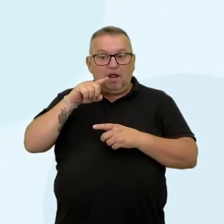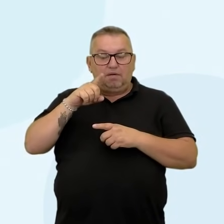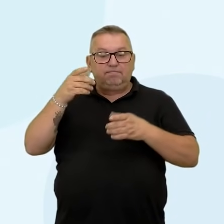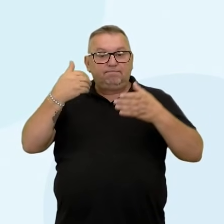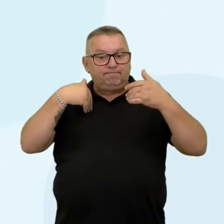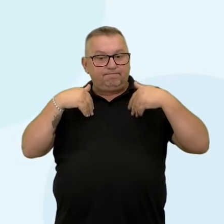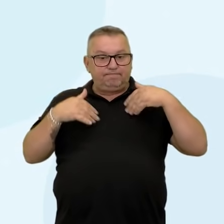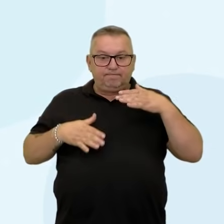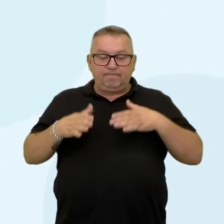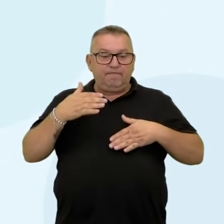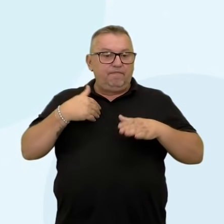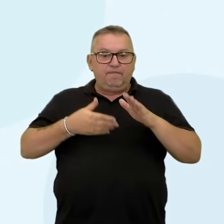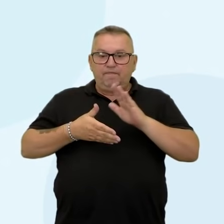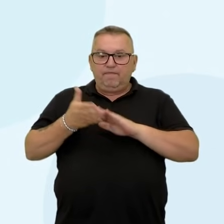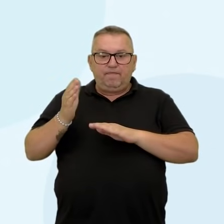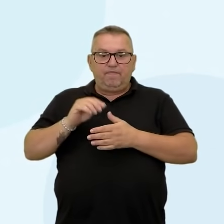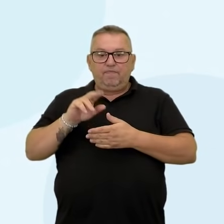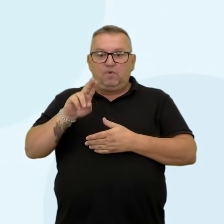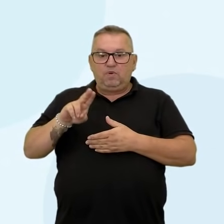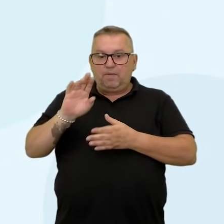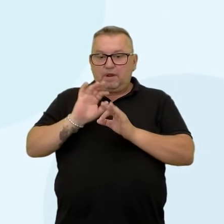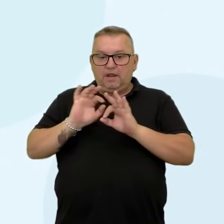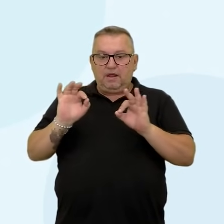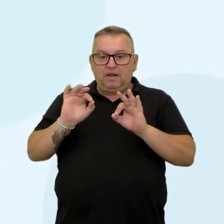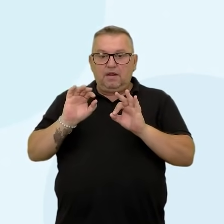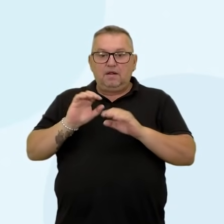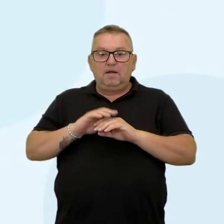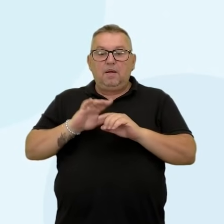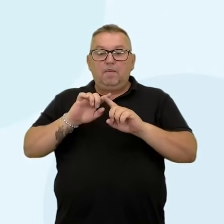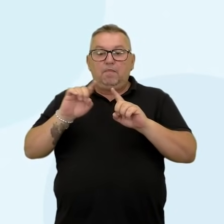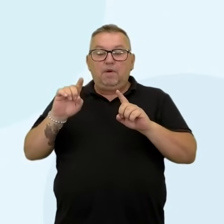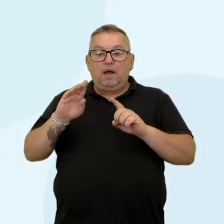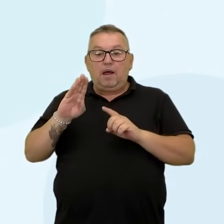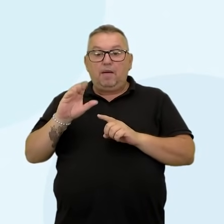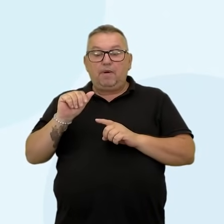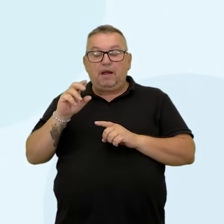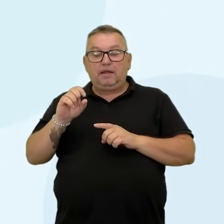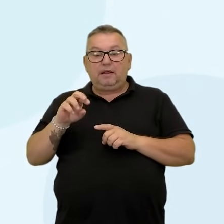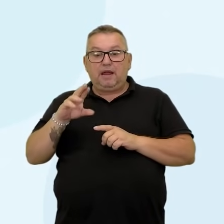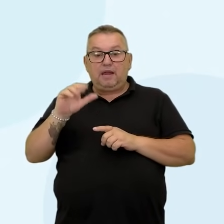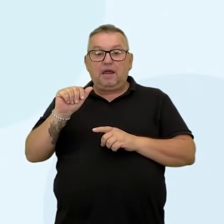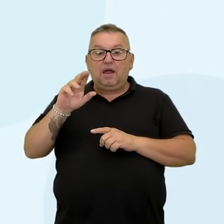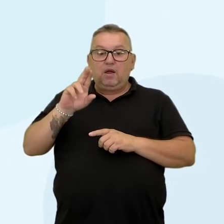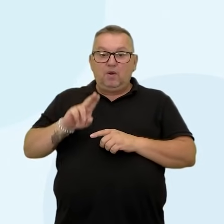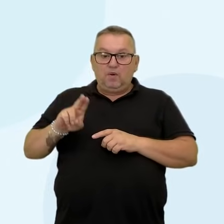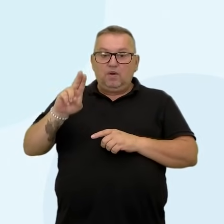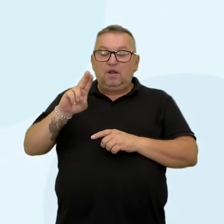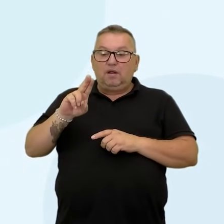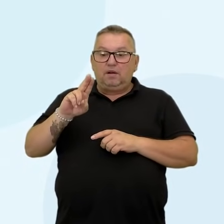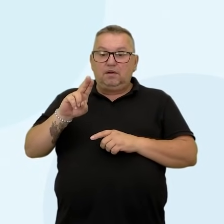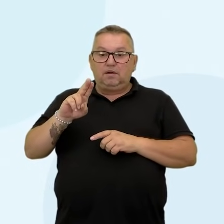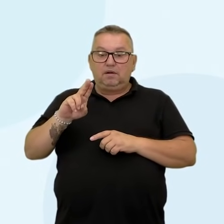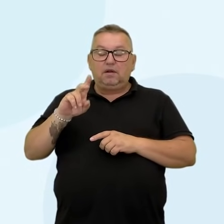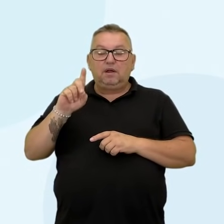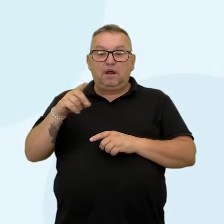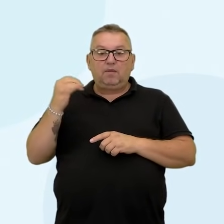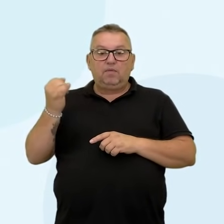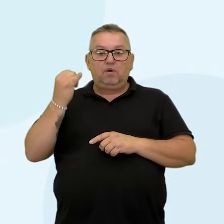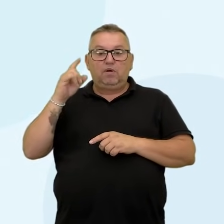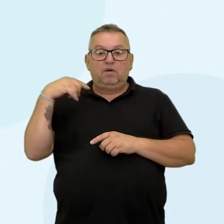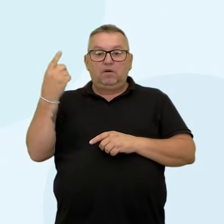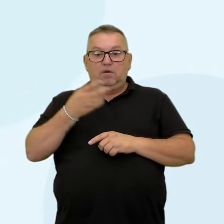entra nosso corpo do jeito que ele entra ele sai e a gente não usa mas as bactérias usam e vai ser extremamente importante para nossa alimentação